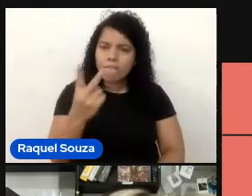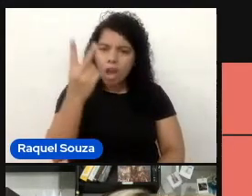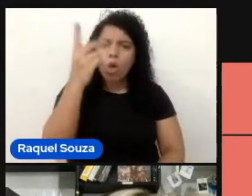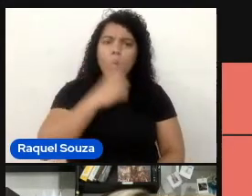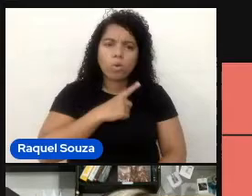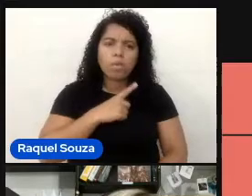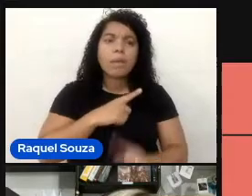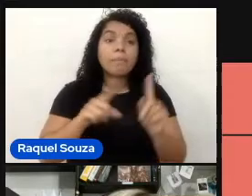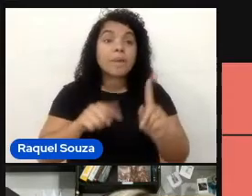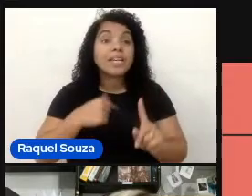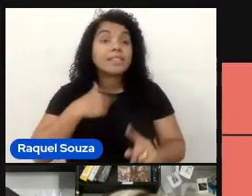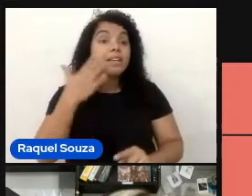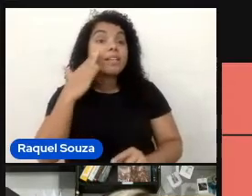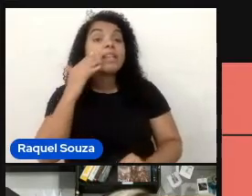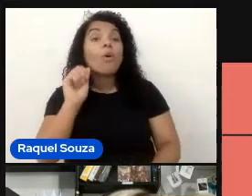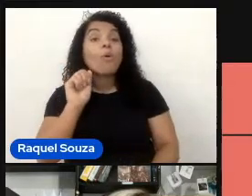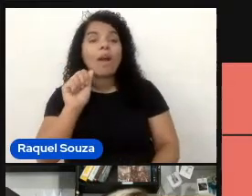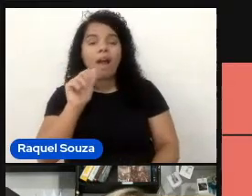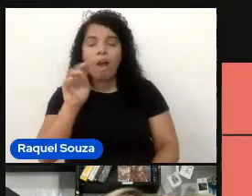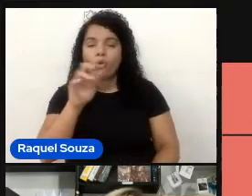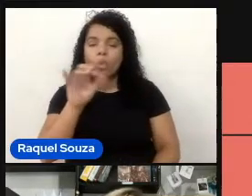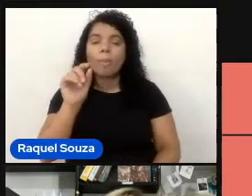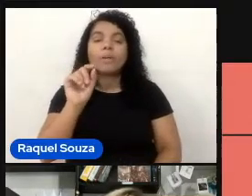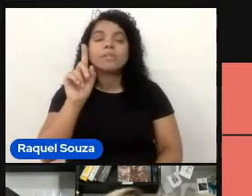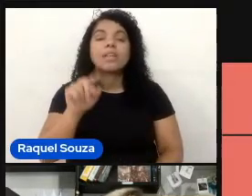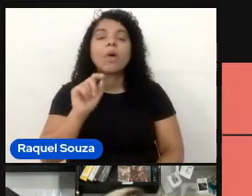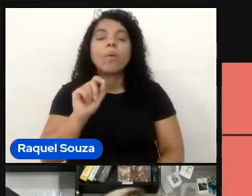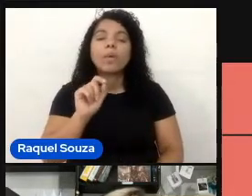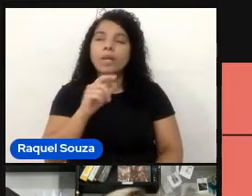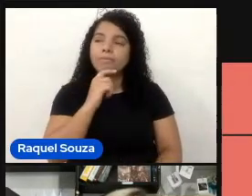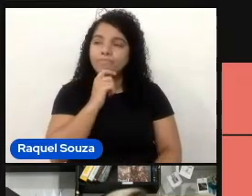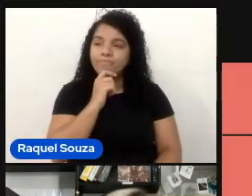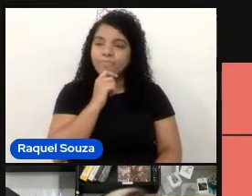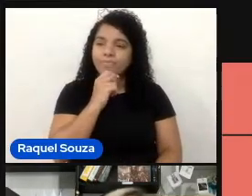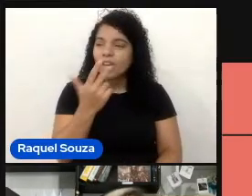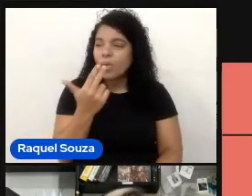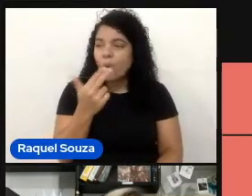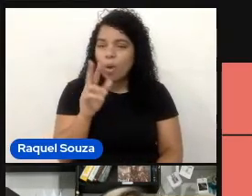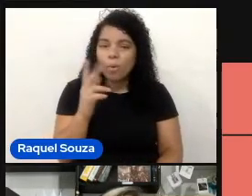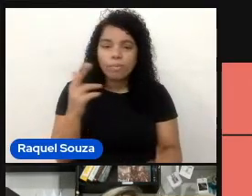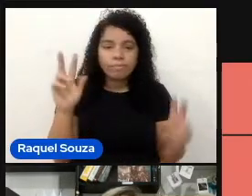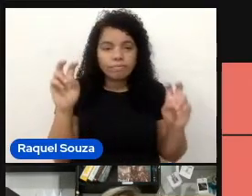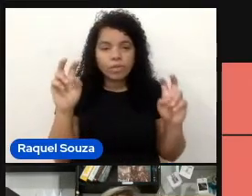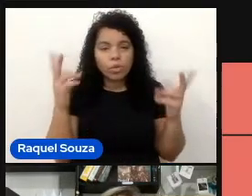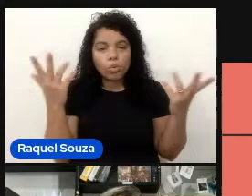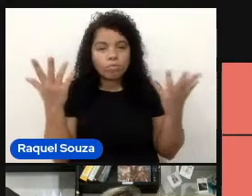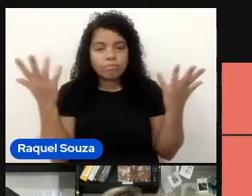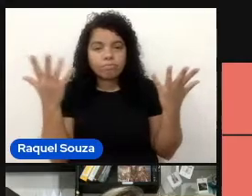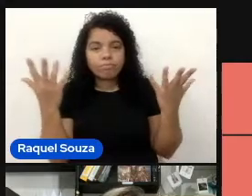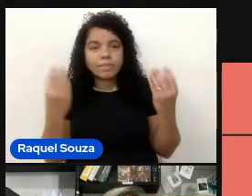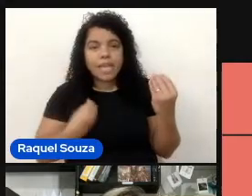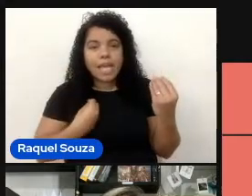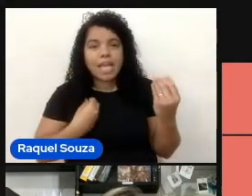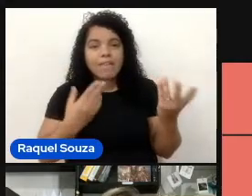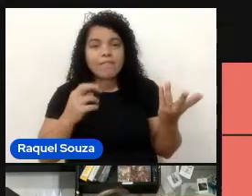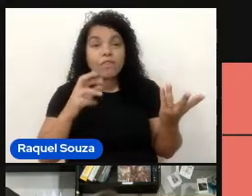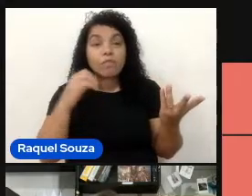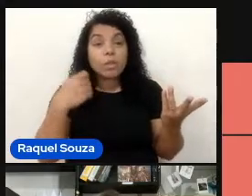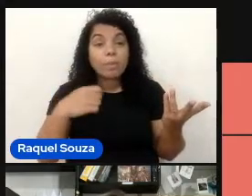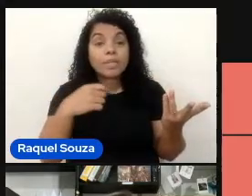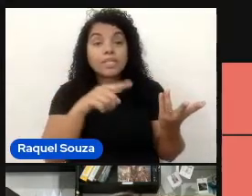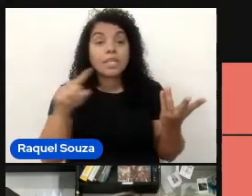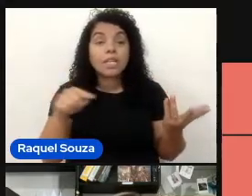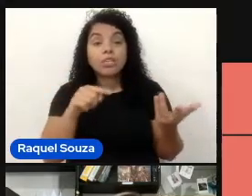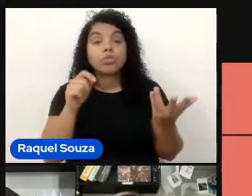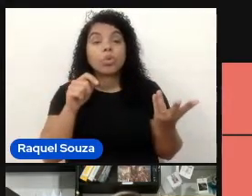entender que a automação ela acaba sendo um ser vivo, digamos assim. Então a gente precisa ali munir